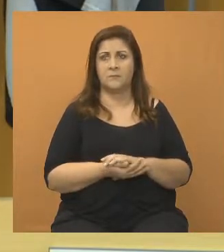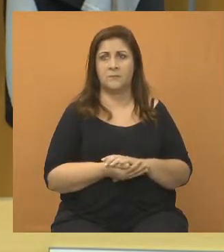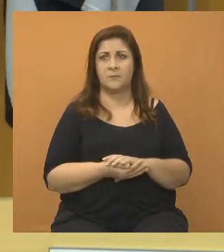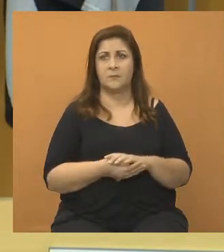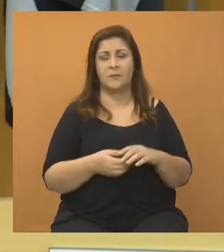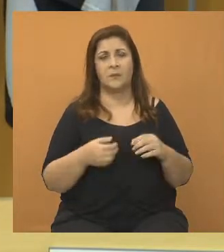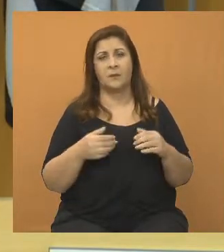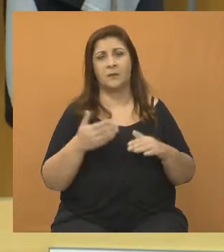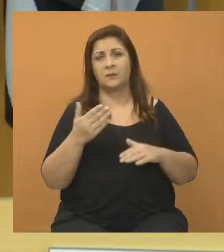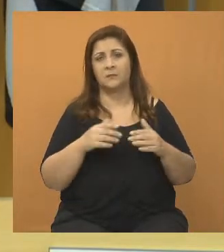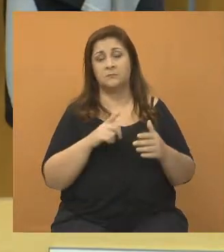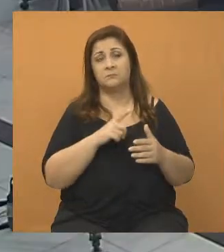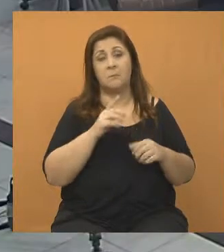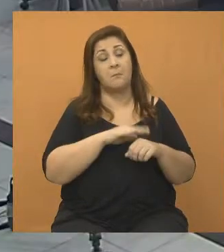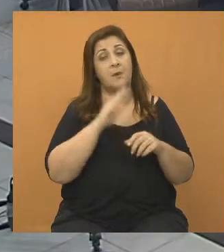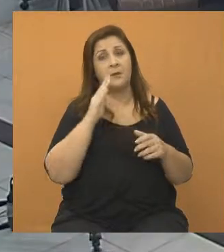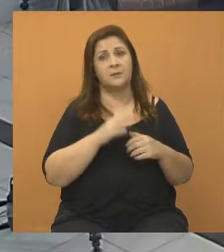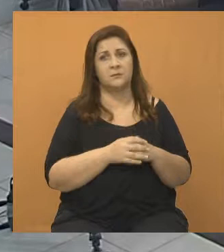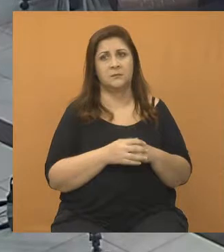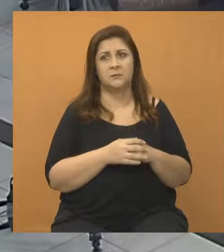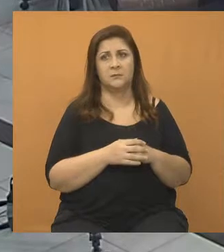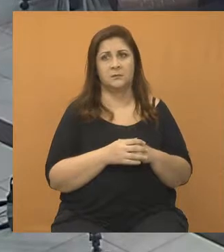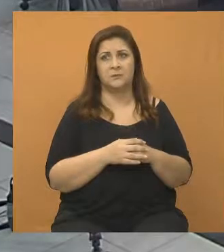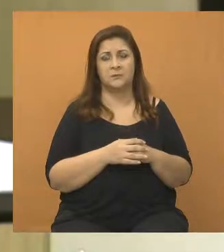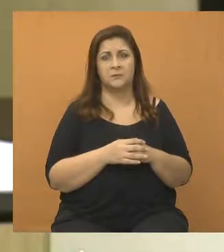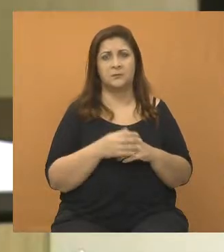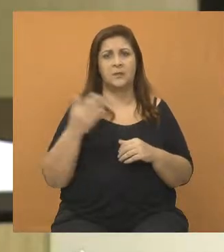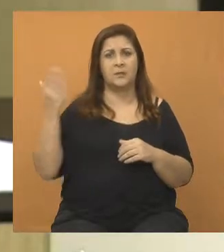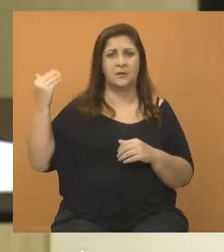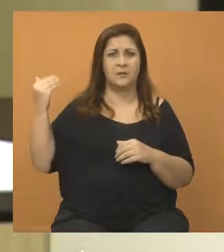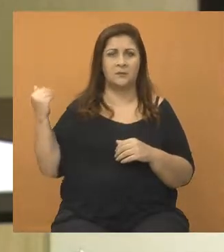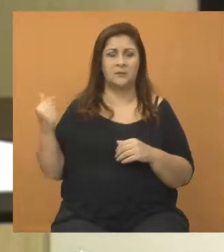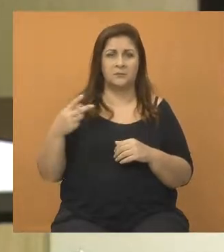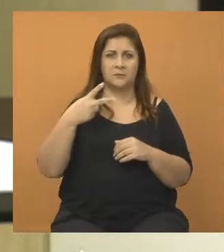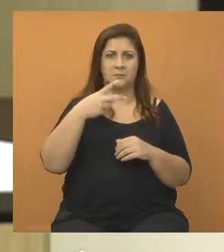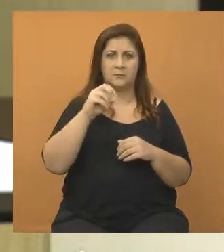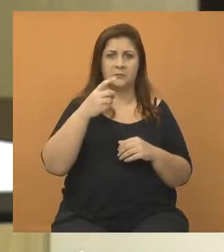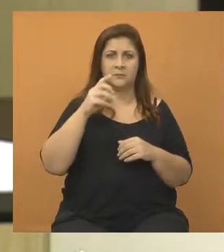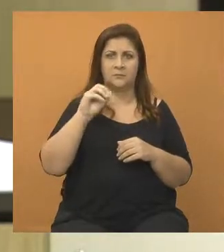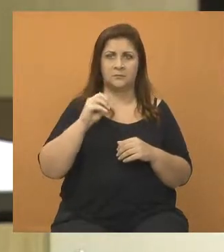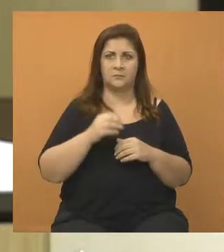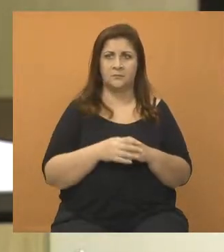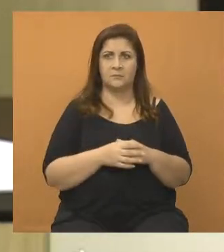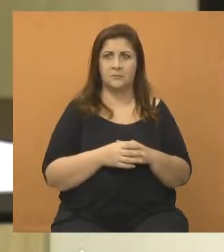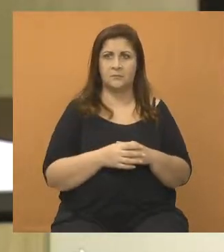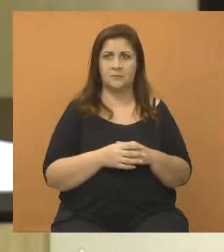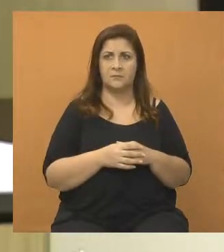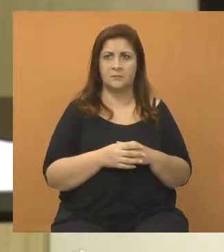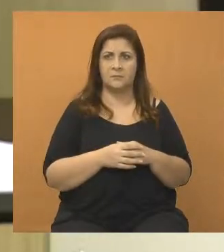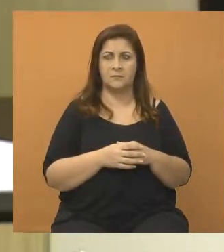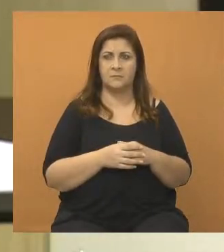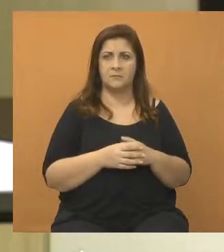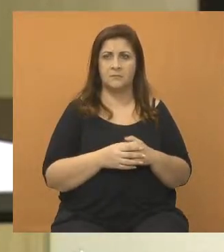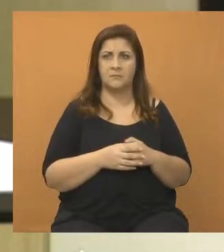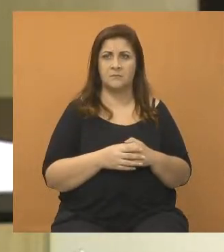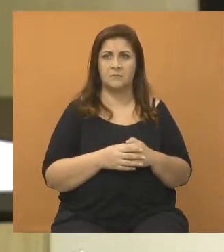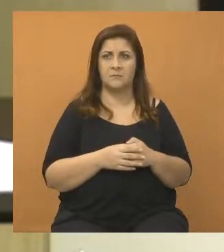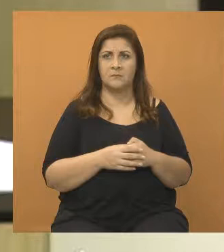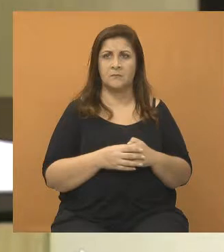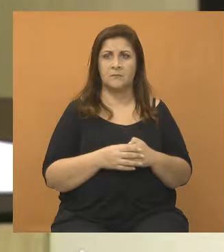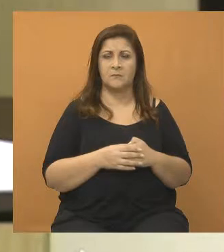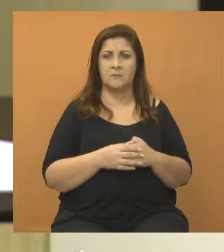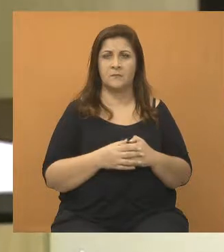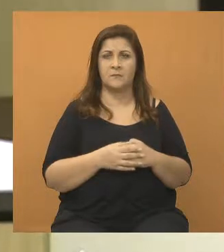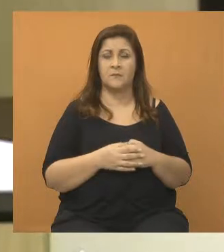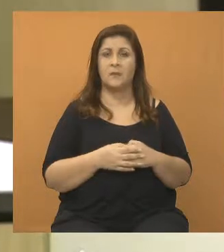um pouquinho mais. Em 2010, eu fui funcionária pública há mais de 26 anos na prefeitura, e eu